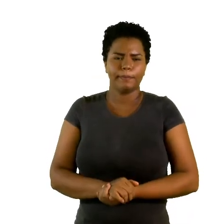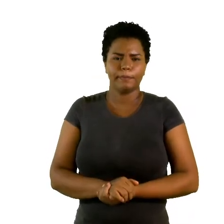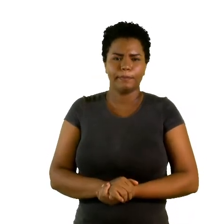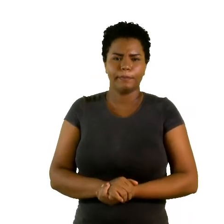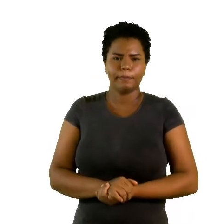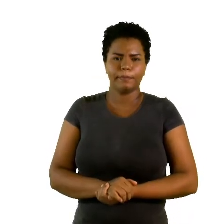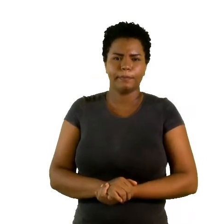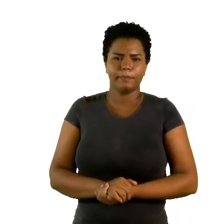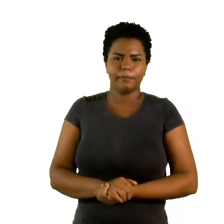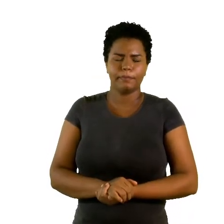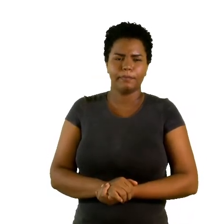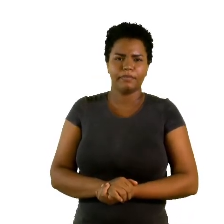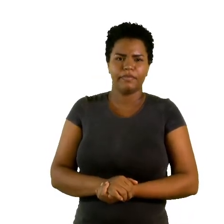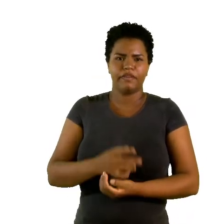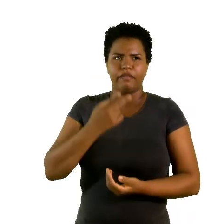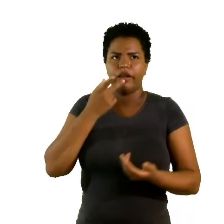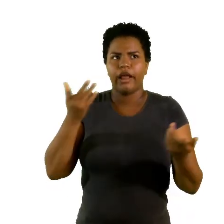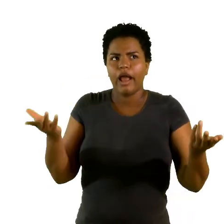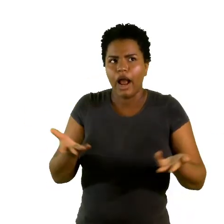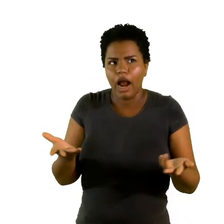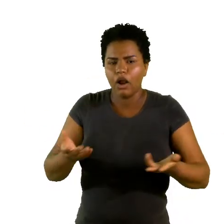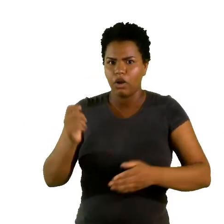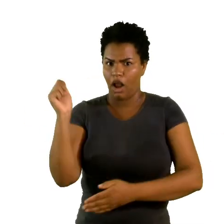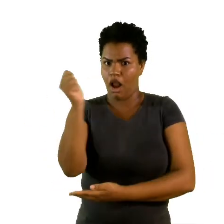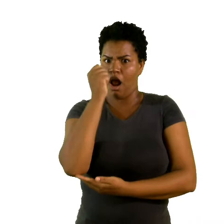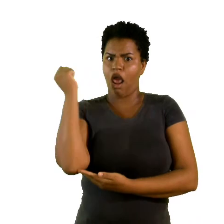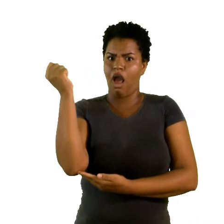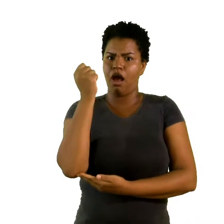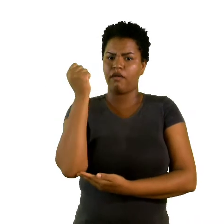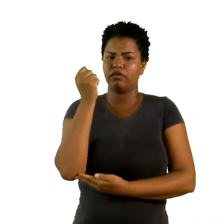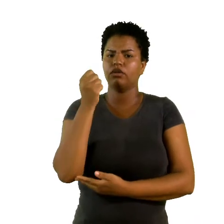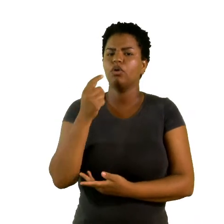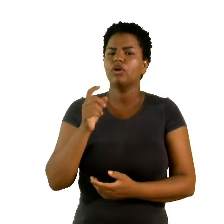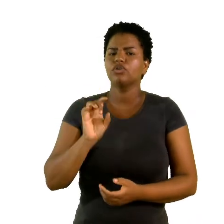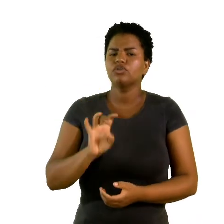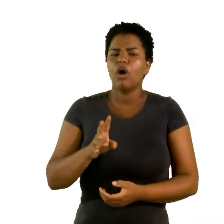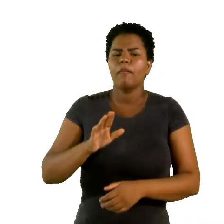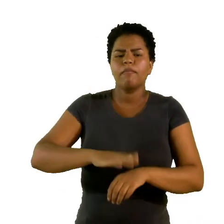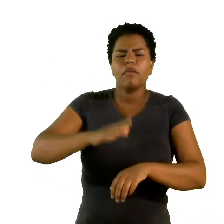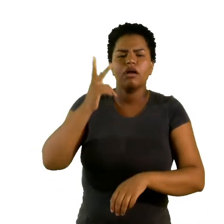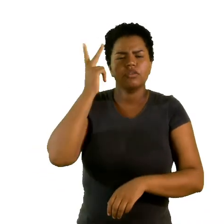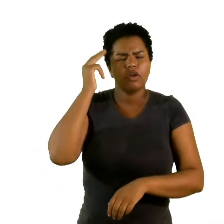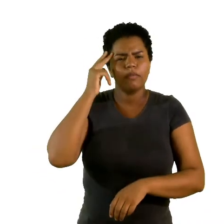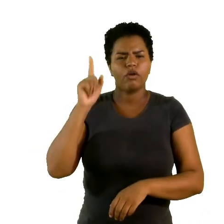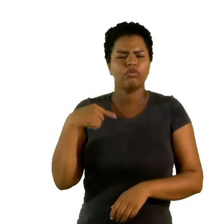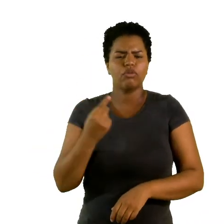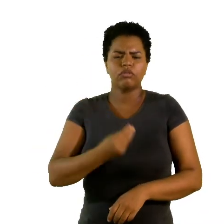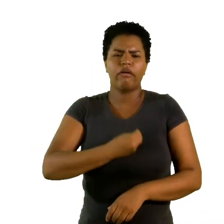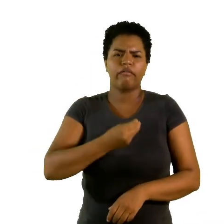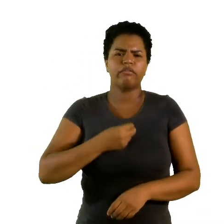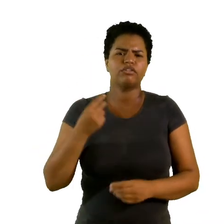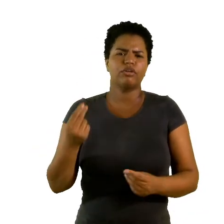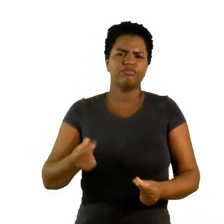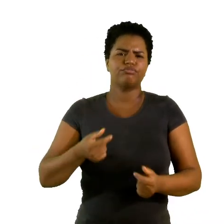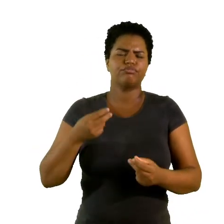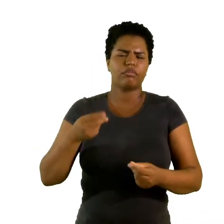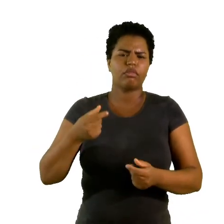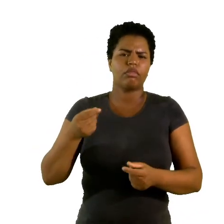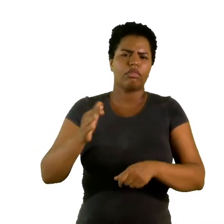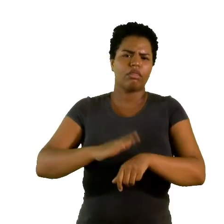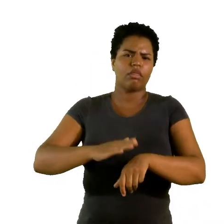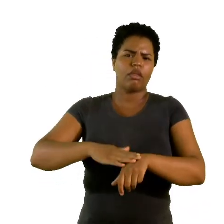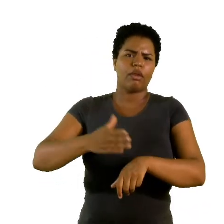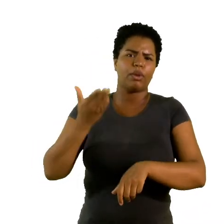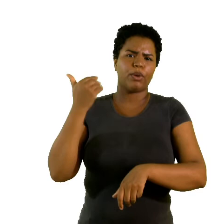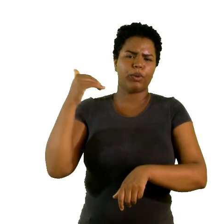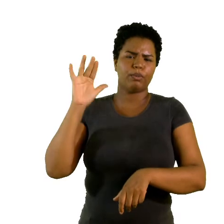Não estou falando agora dessas mais graves. Estou falando das mais comuns que nós já estamos convivendo com elas há muito tempo. Mas